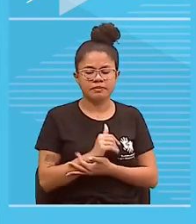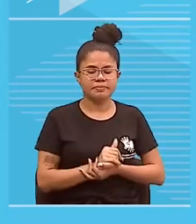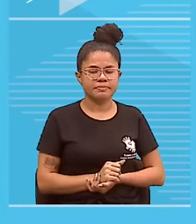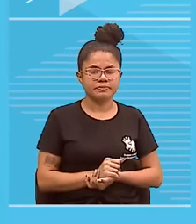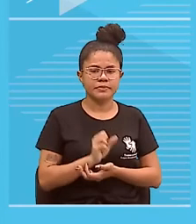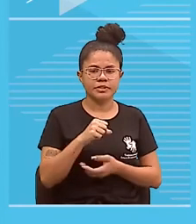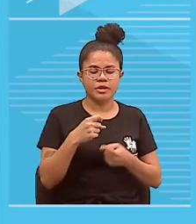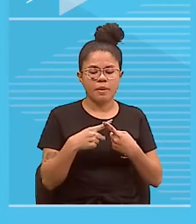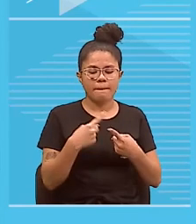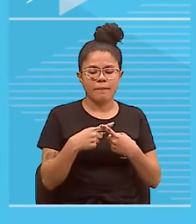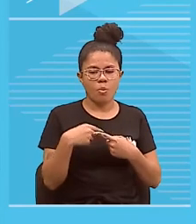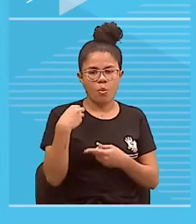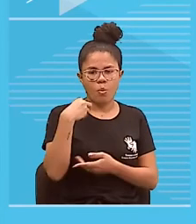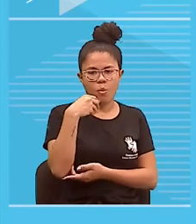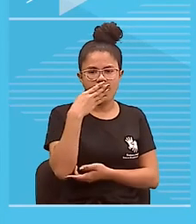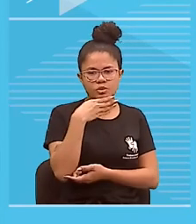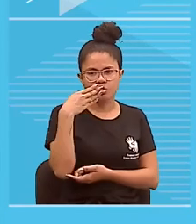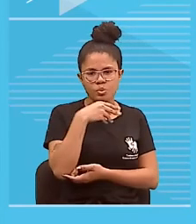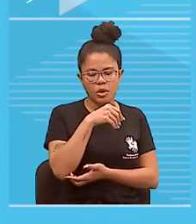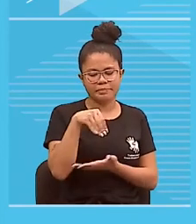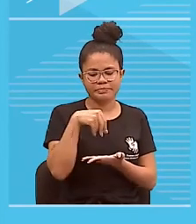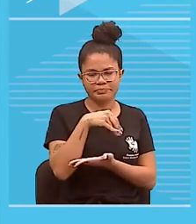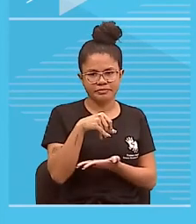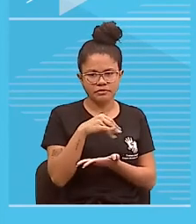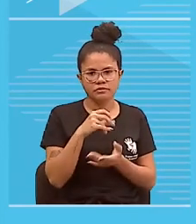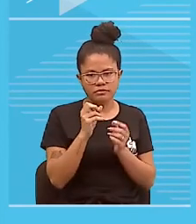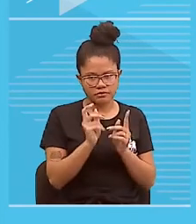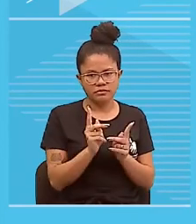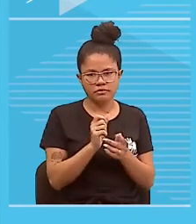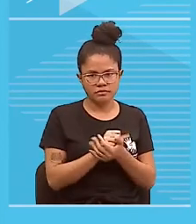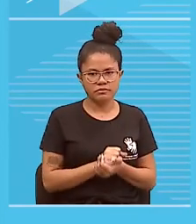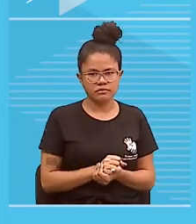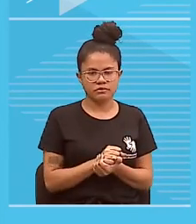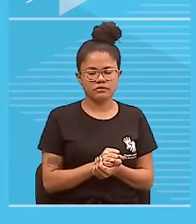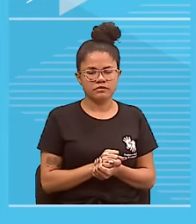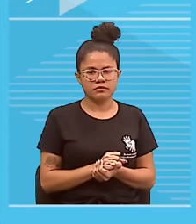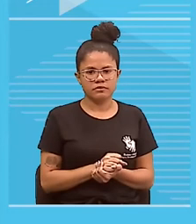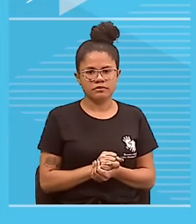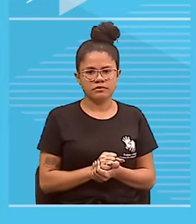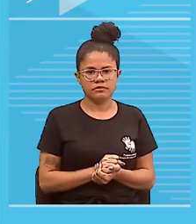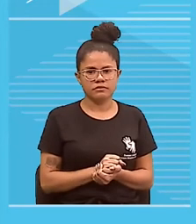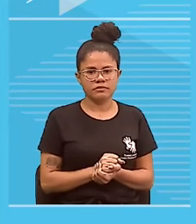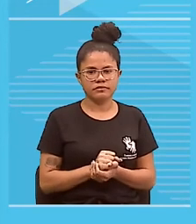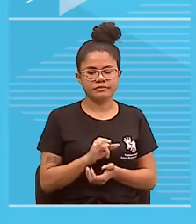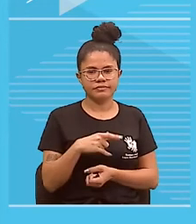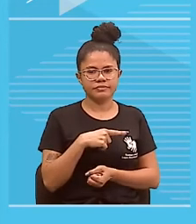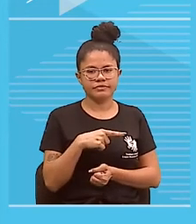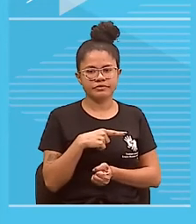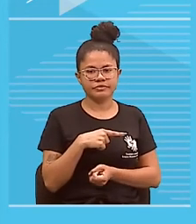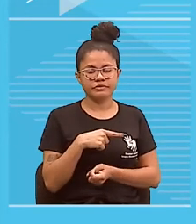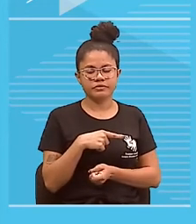o que o açúcar refinado que a gente utiliza né Para adoçar o suco as coisas em casa então como ele tem um do sol maior